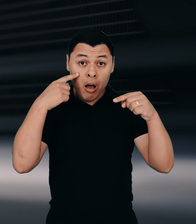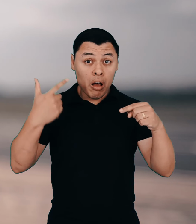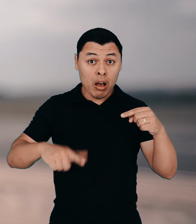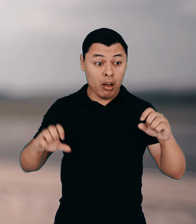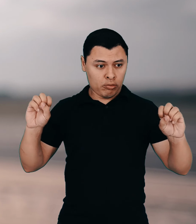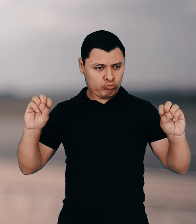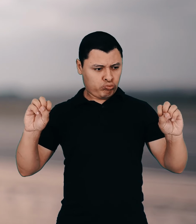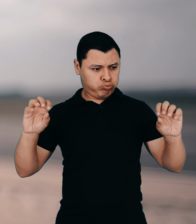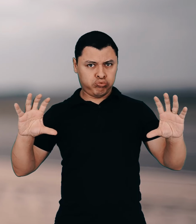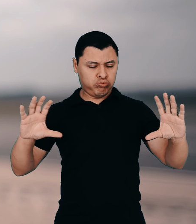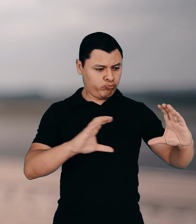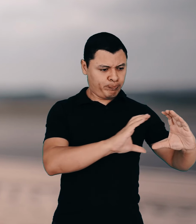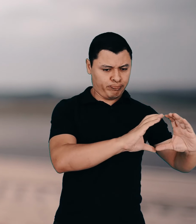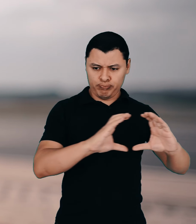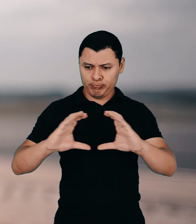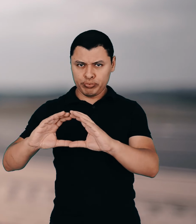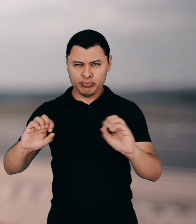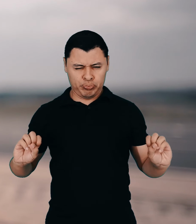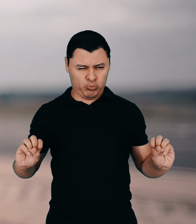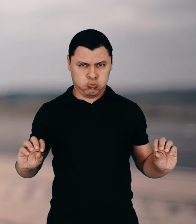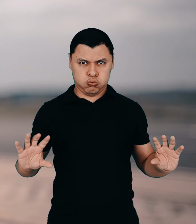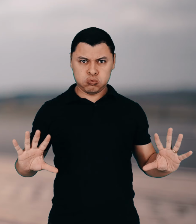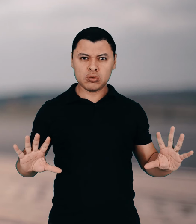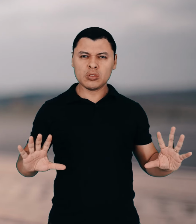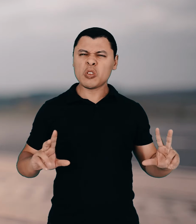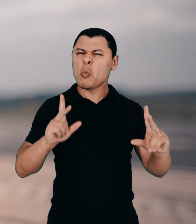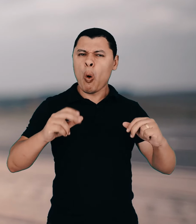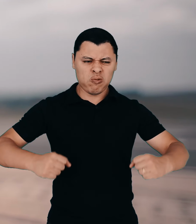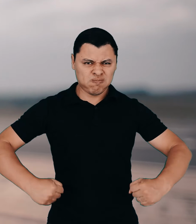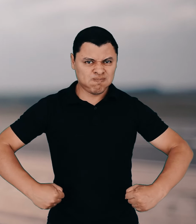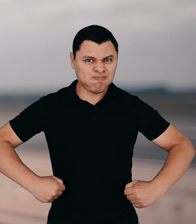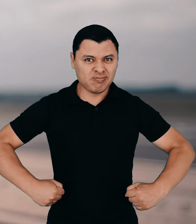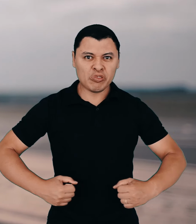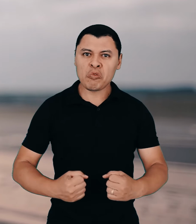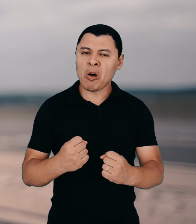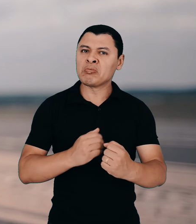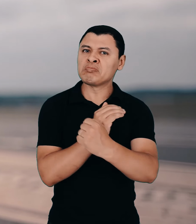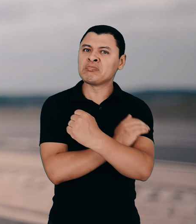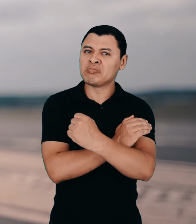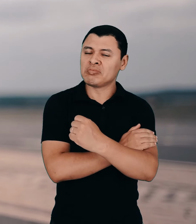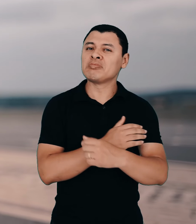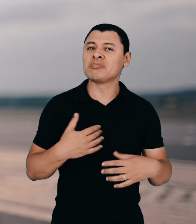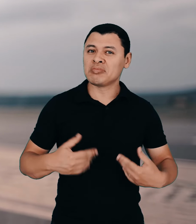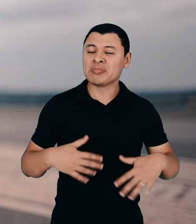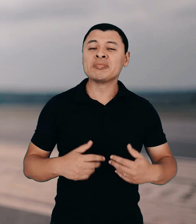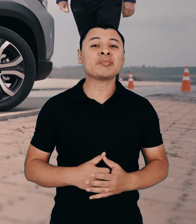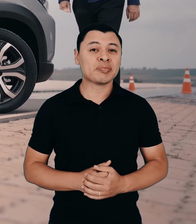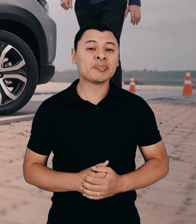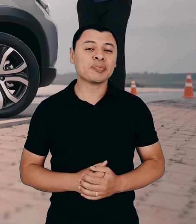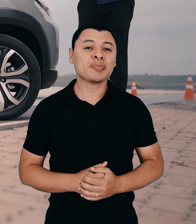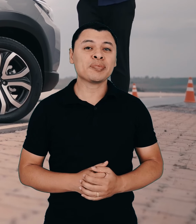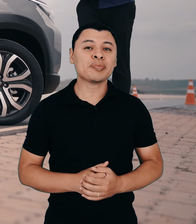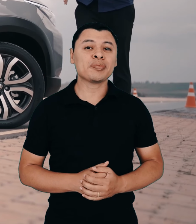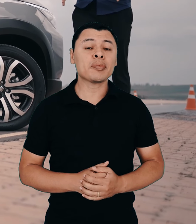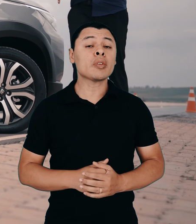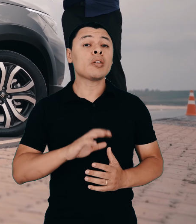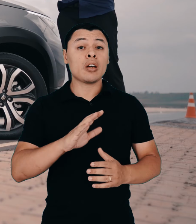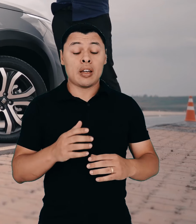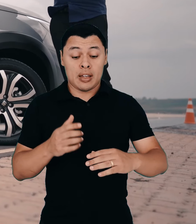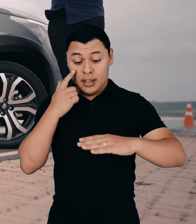neblina elevado. Então tudo isso deixa essa impressão mais muscular, muito ajudada também pelas linhas dos paralamas. Agora a